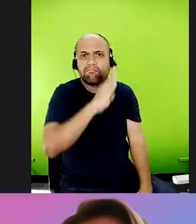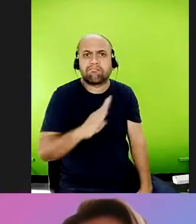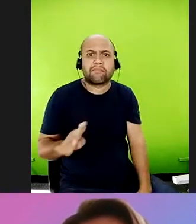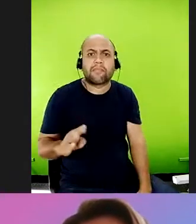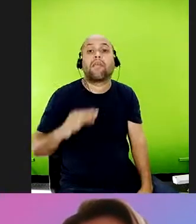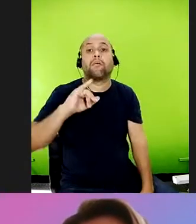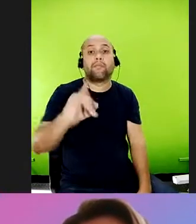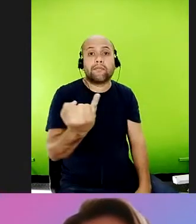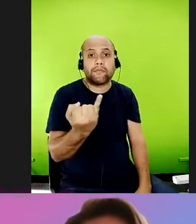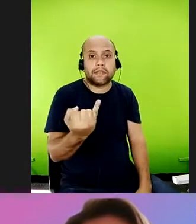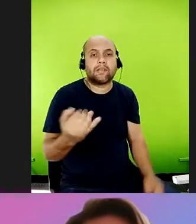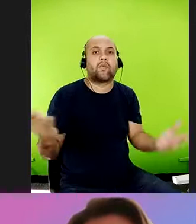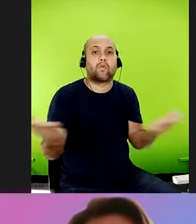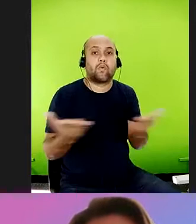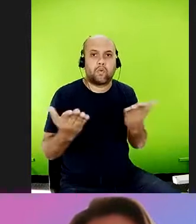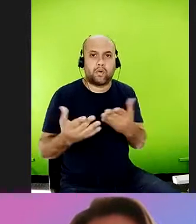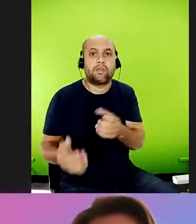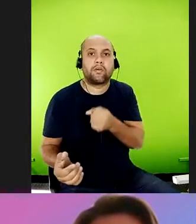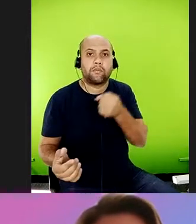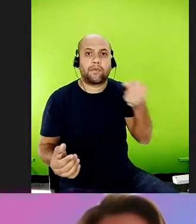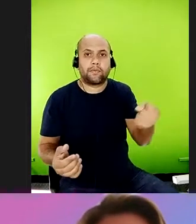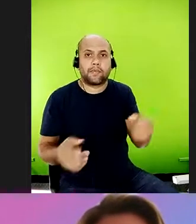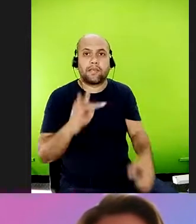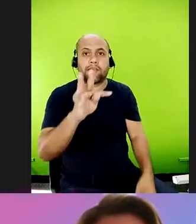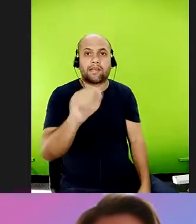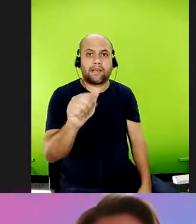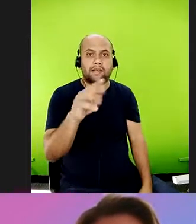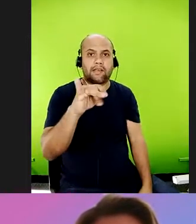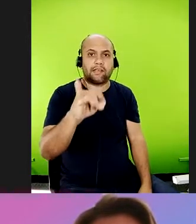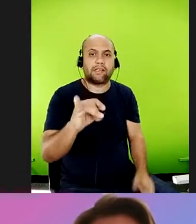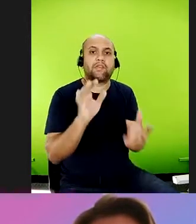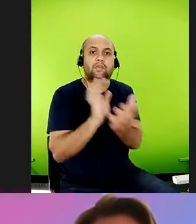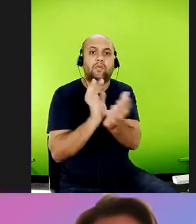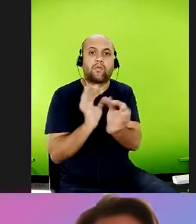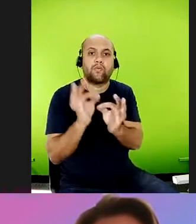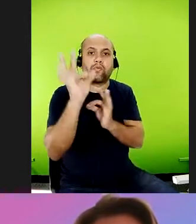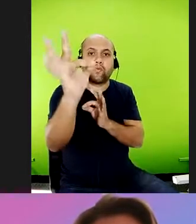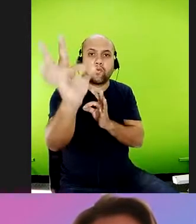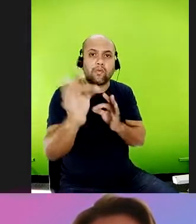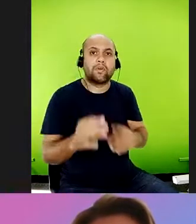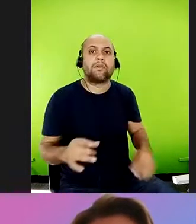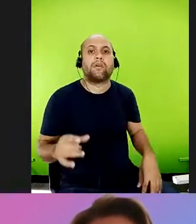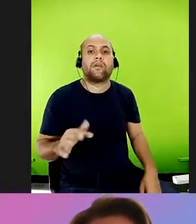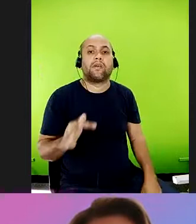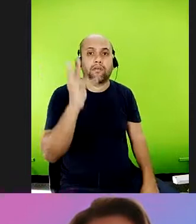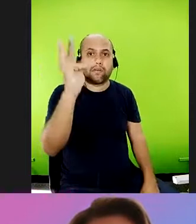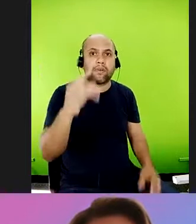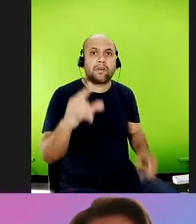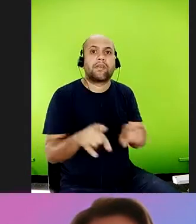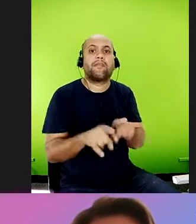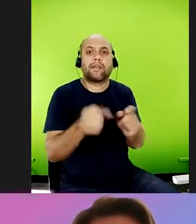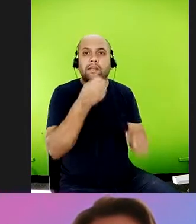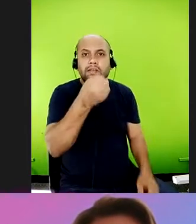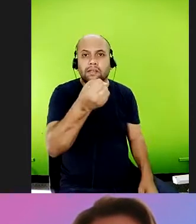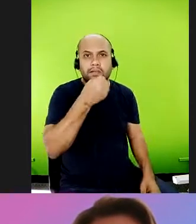e hoje vou passar uma palavra para Tati da Jornal do futuro e vai fazer que nós e mediação o nosso com grave de hoje